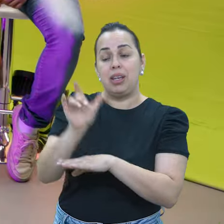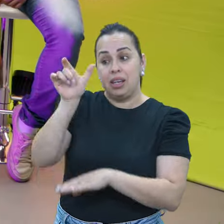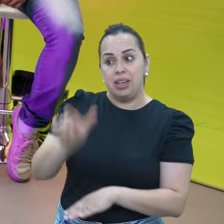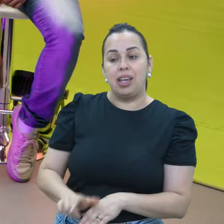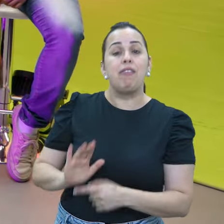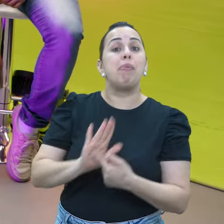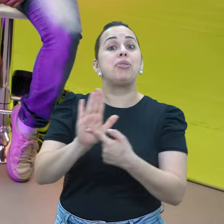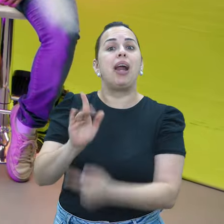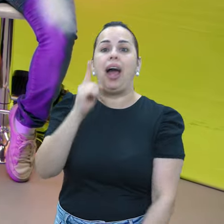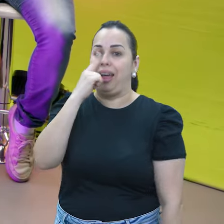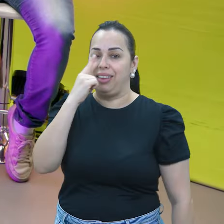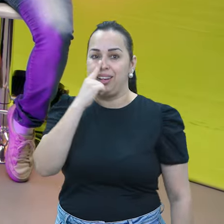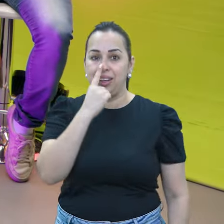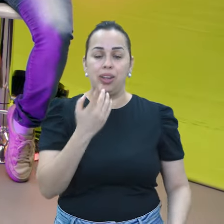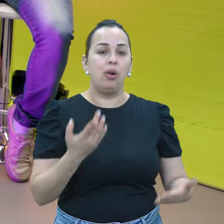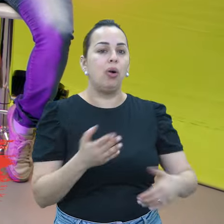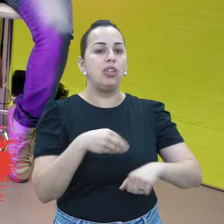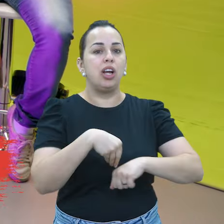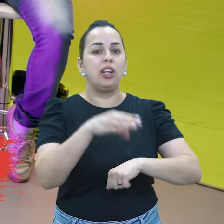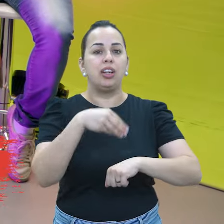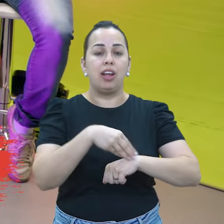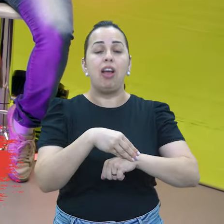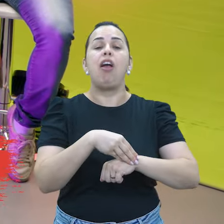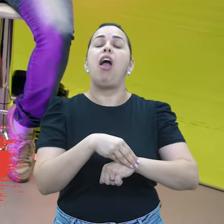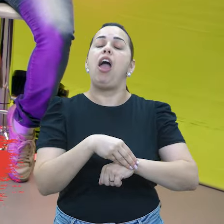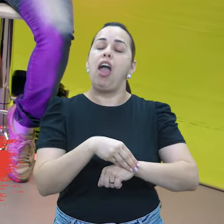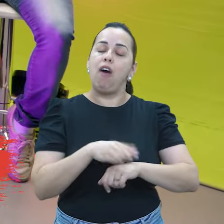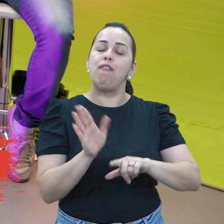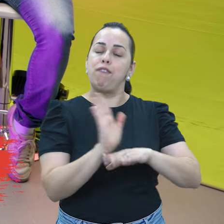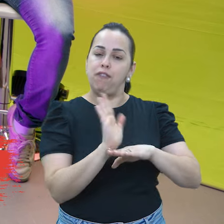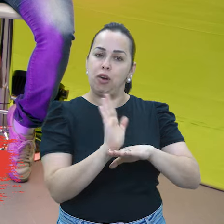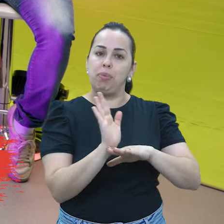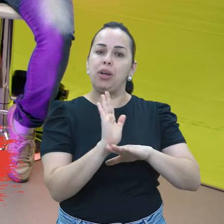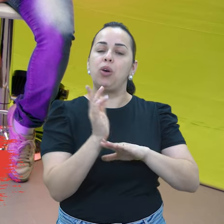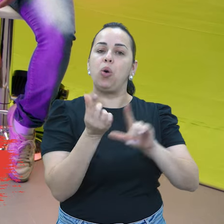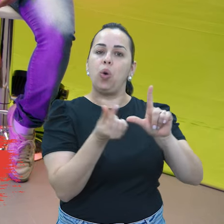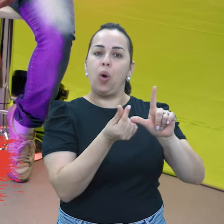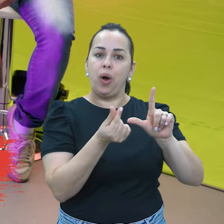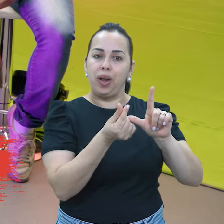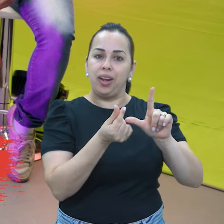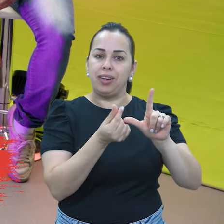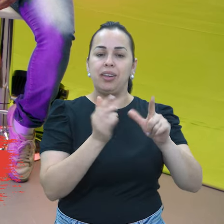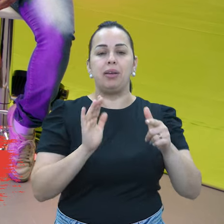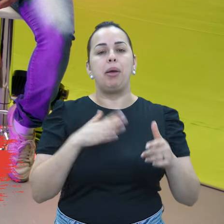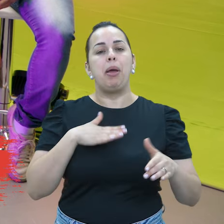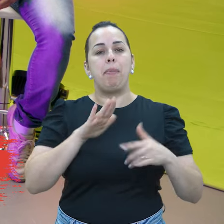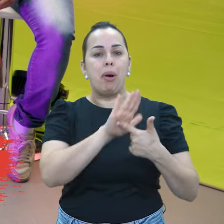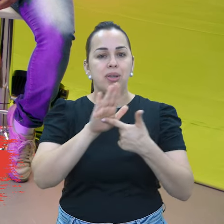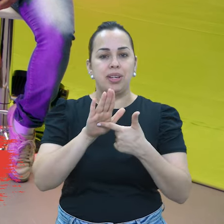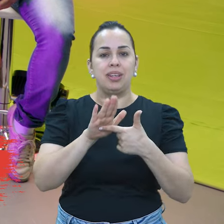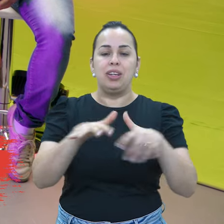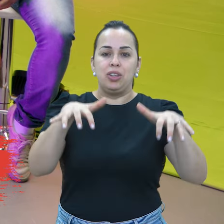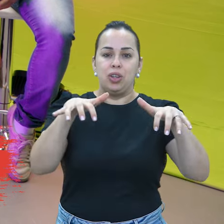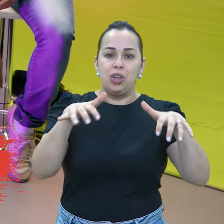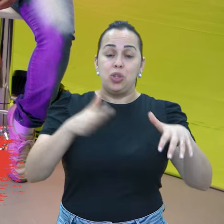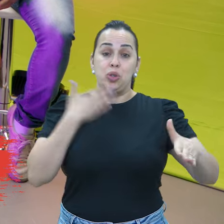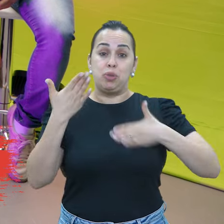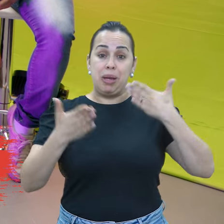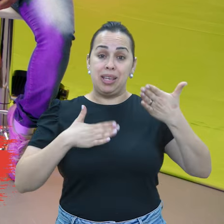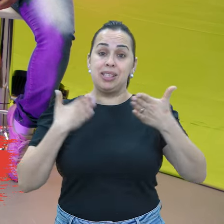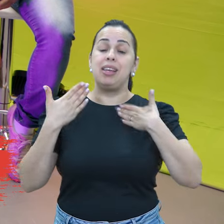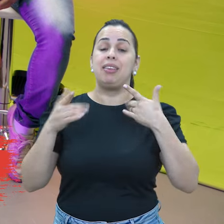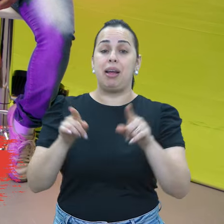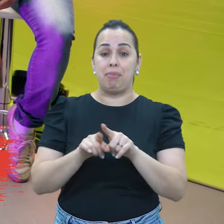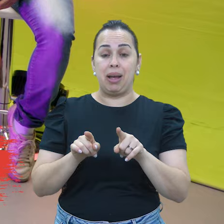A gente vai para mais um intervalo, mas daqui a pouquinho tem Sessão Pipoca com a Dani Rivas. E a dica de hoje é que o filme é